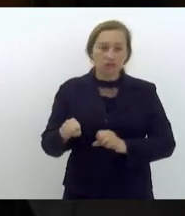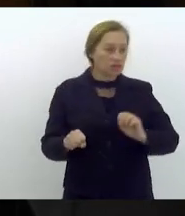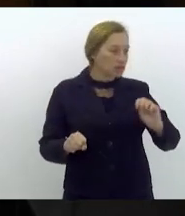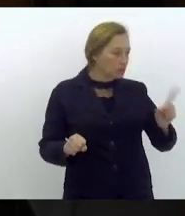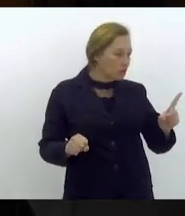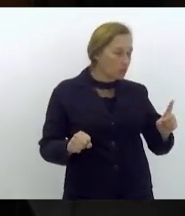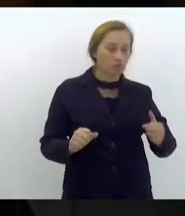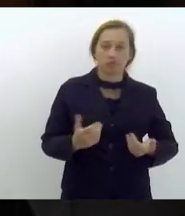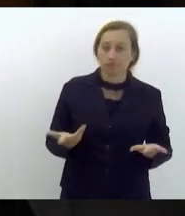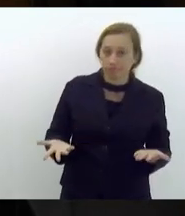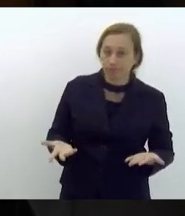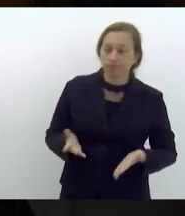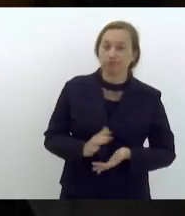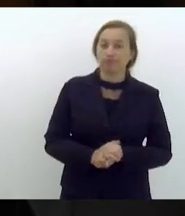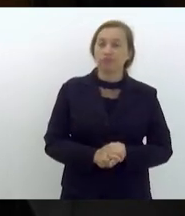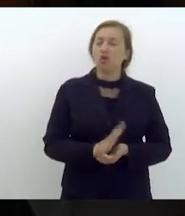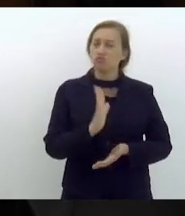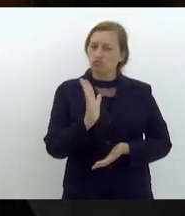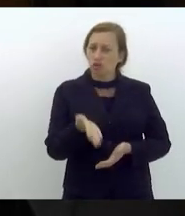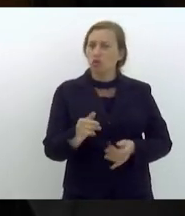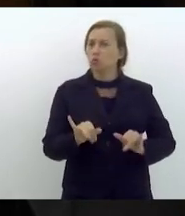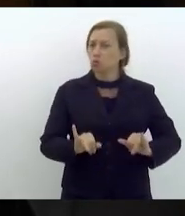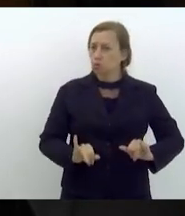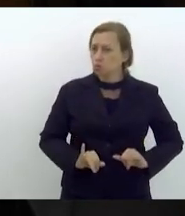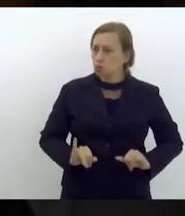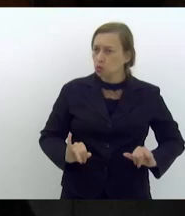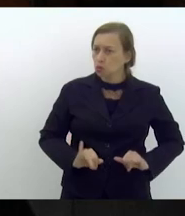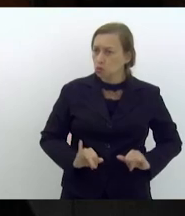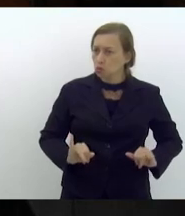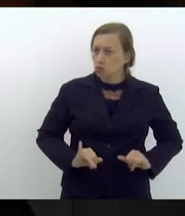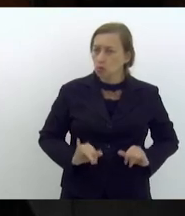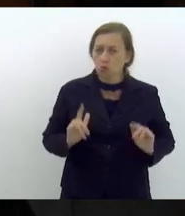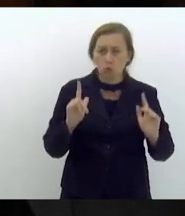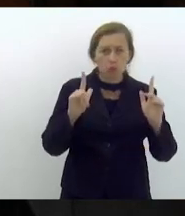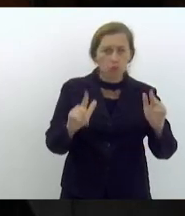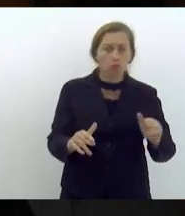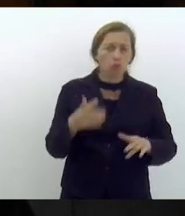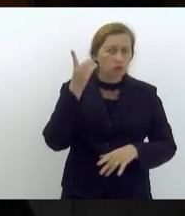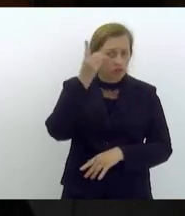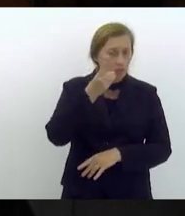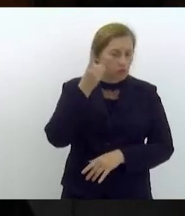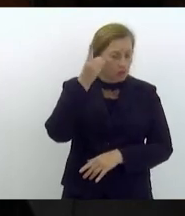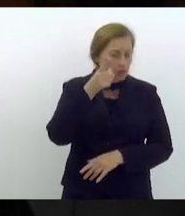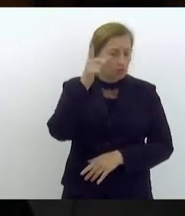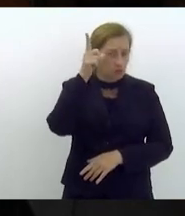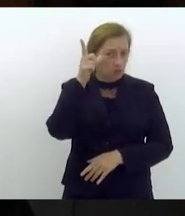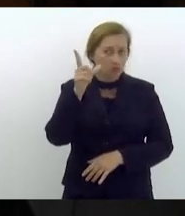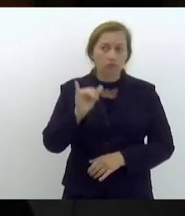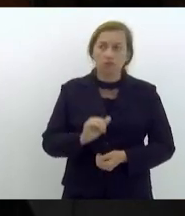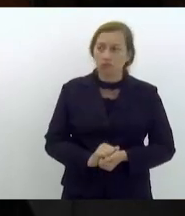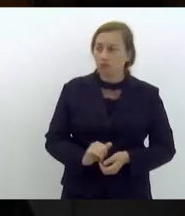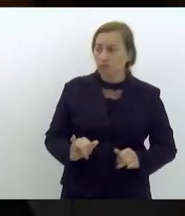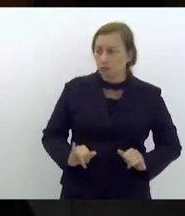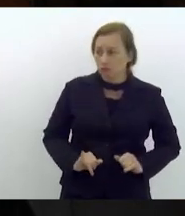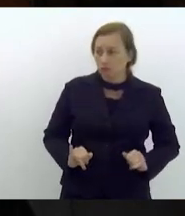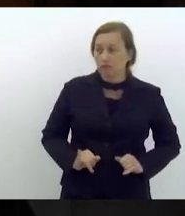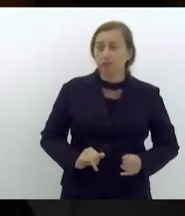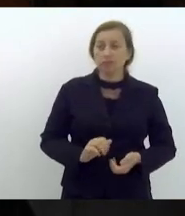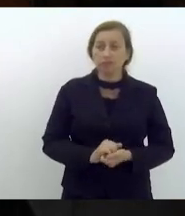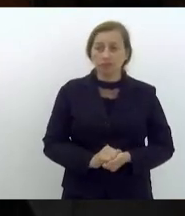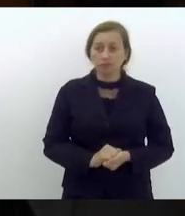eu já sofria o mesmo que a deputada Lucinha sofreu hoje